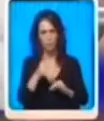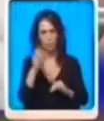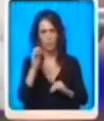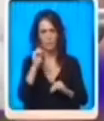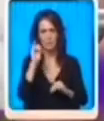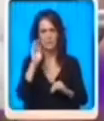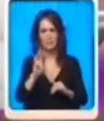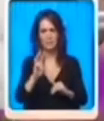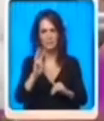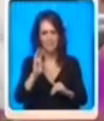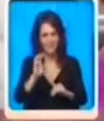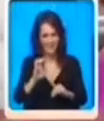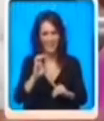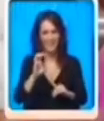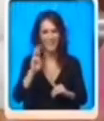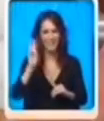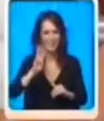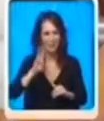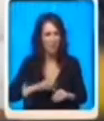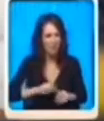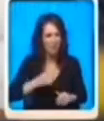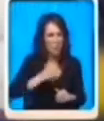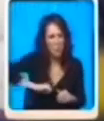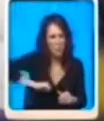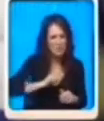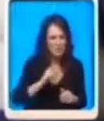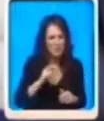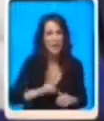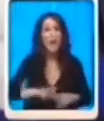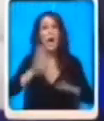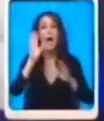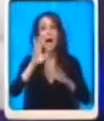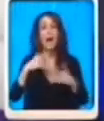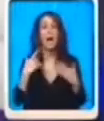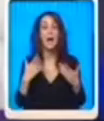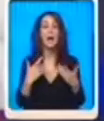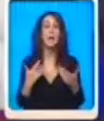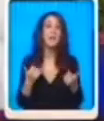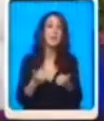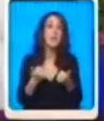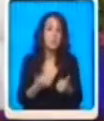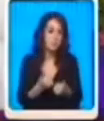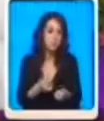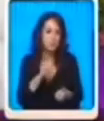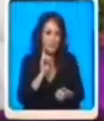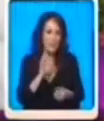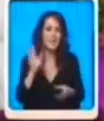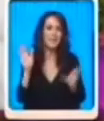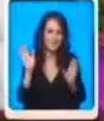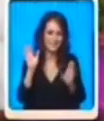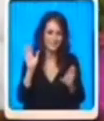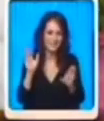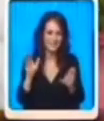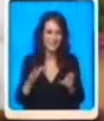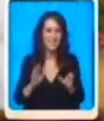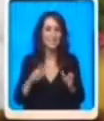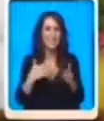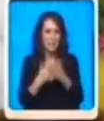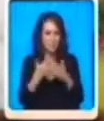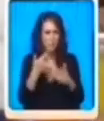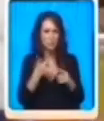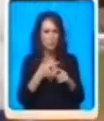SIC? Sim. Deu um coisa na SIC? Qual coisa? Ah, um coisa? Deu bastantes audiências na